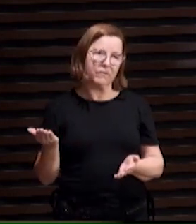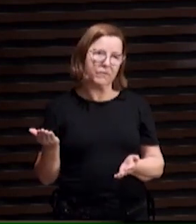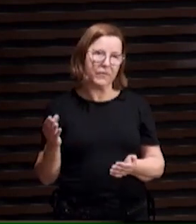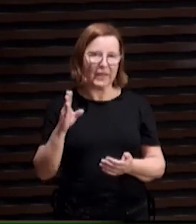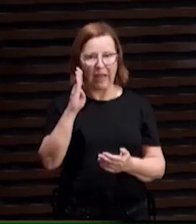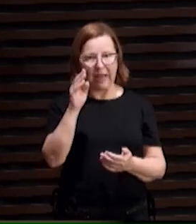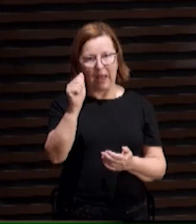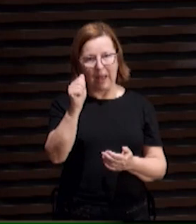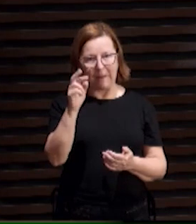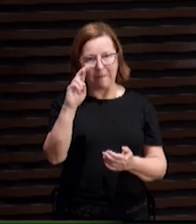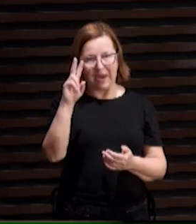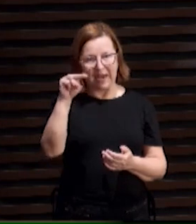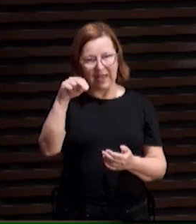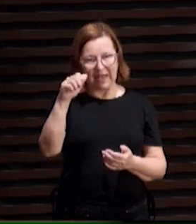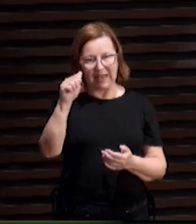Barnabé?